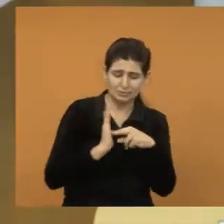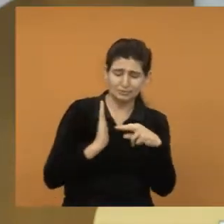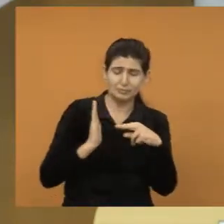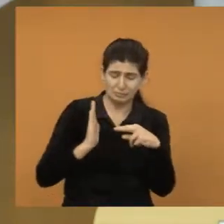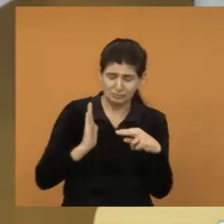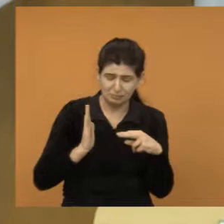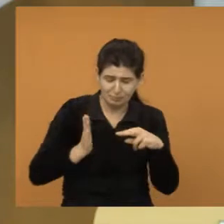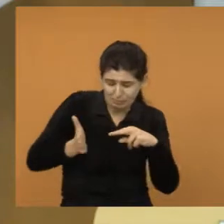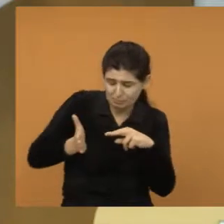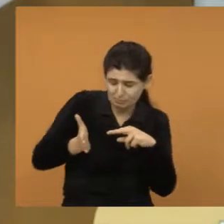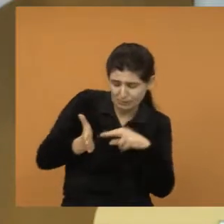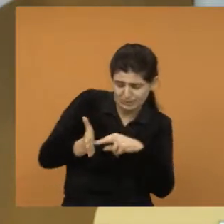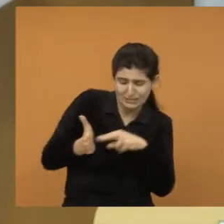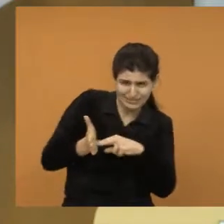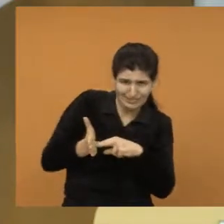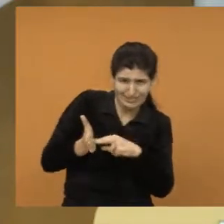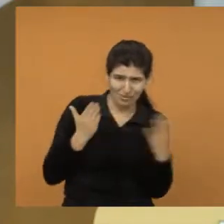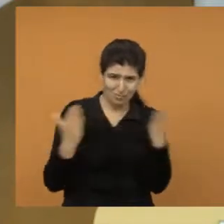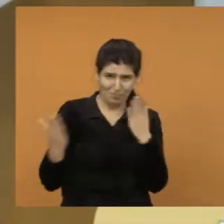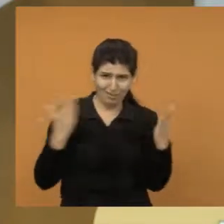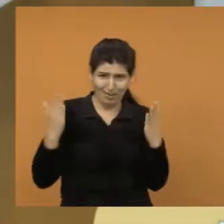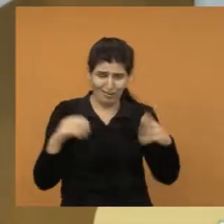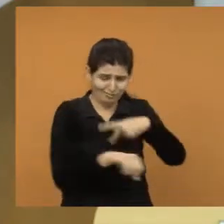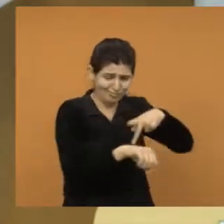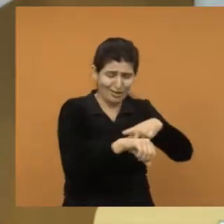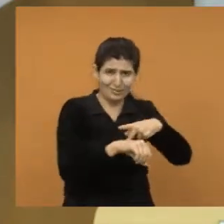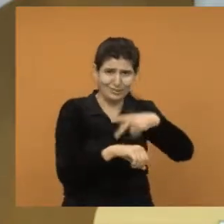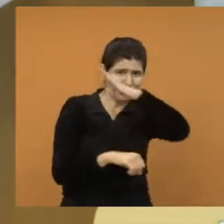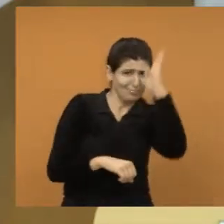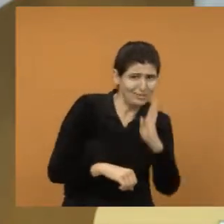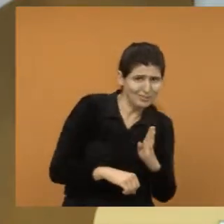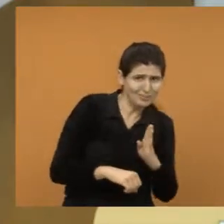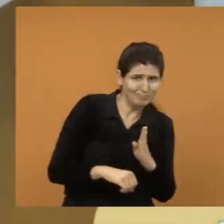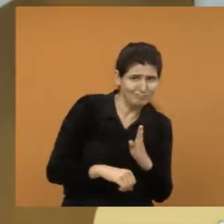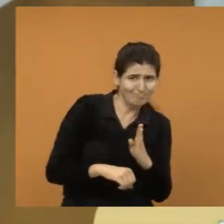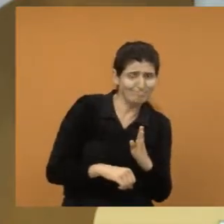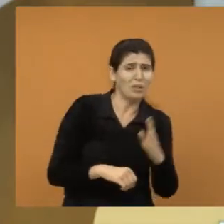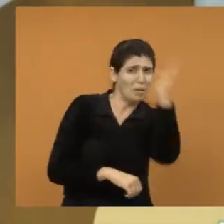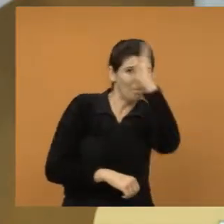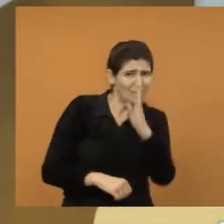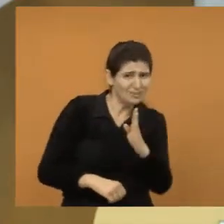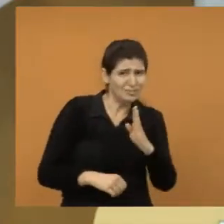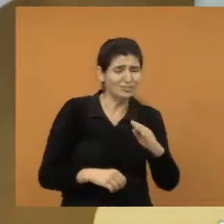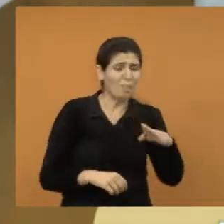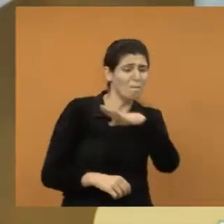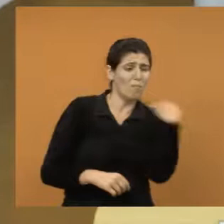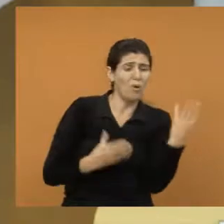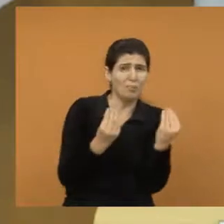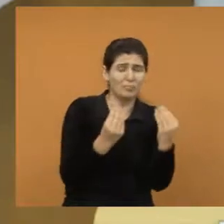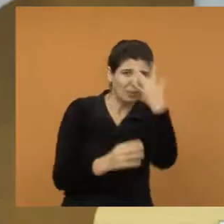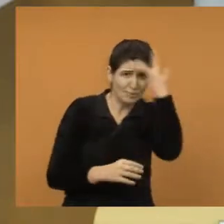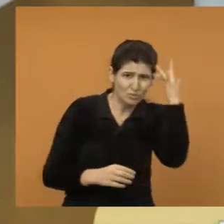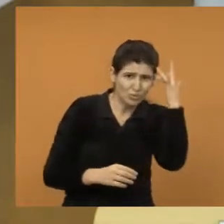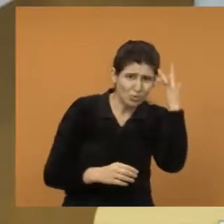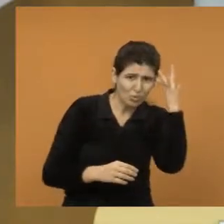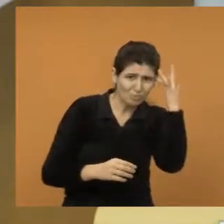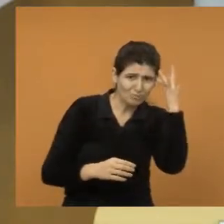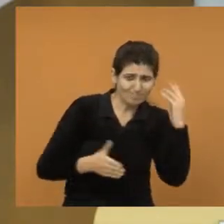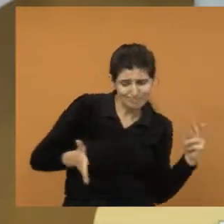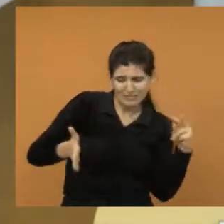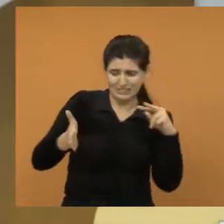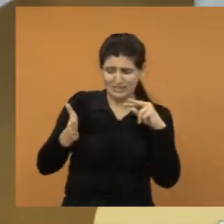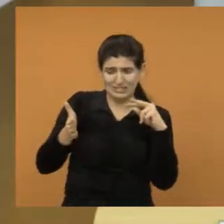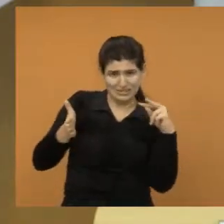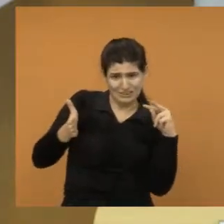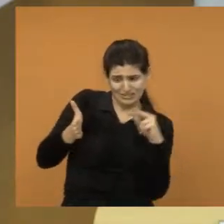mais gente aqui no Brasil vítima da violência que na Síria. É bom que se frise isso, né? Que é um país que a gente sabe encontra-se